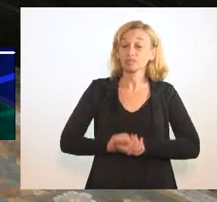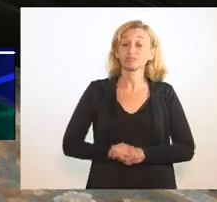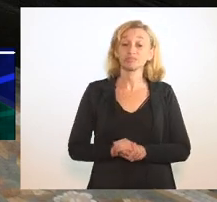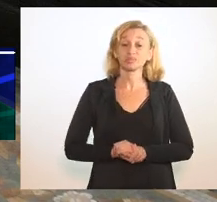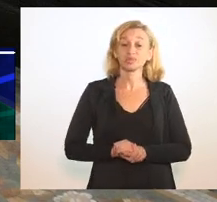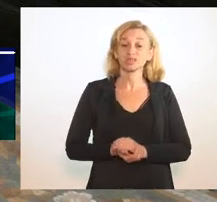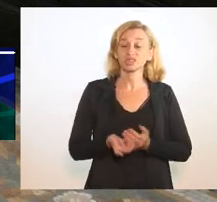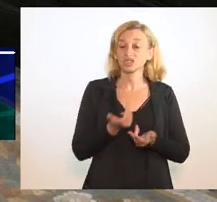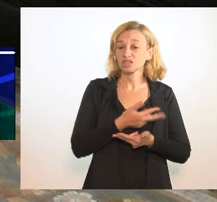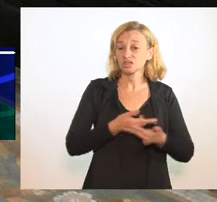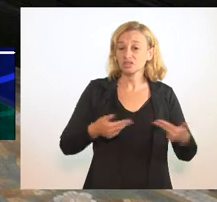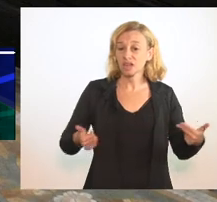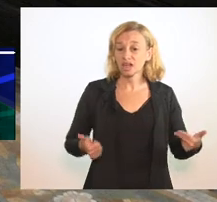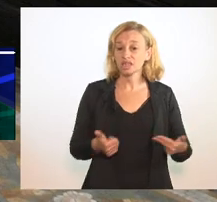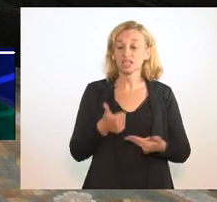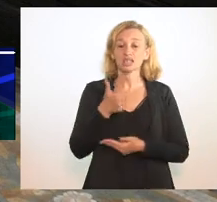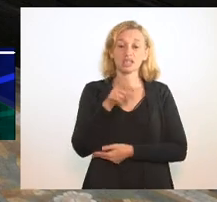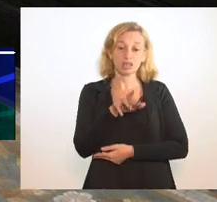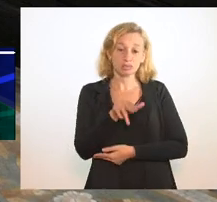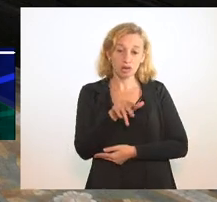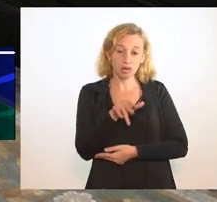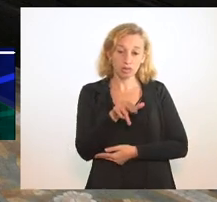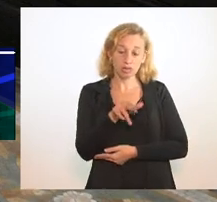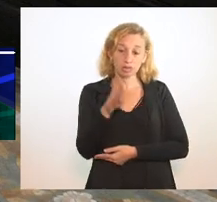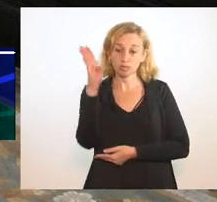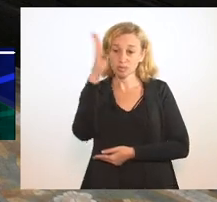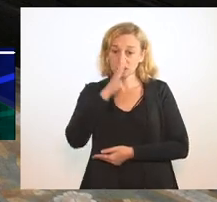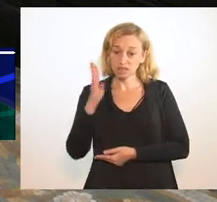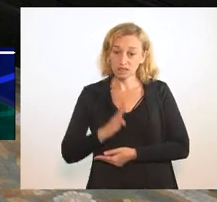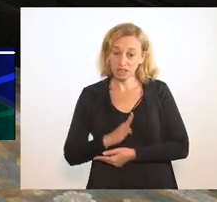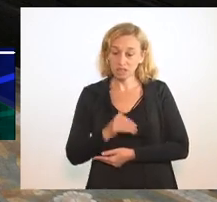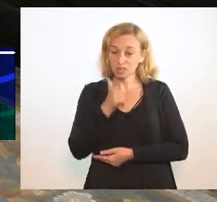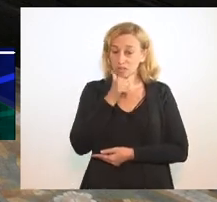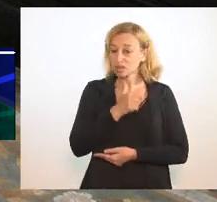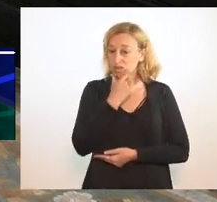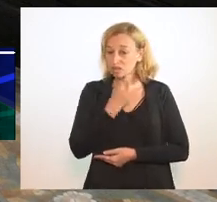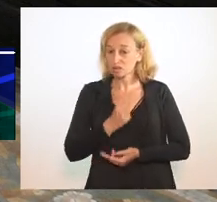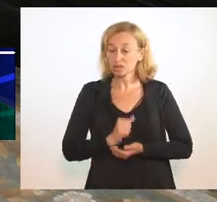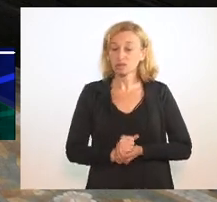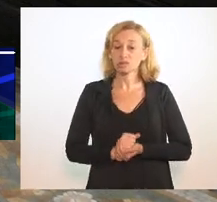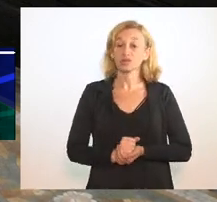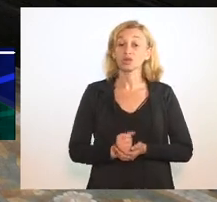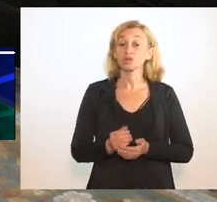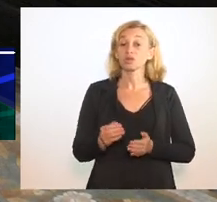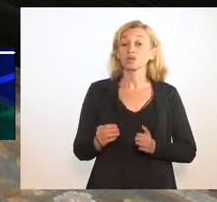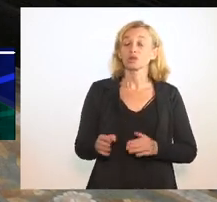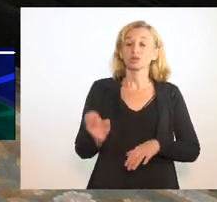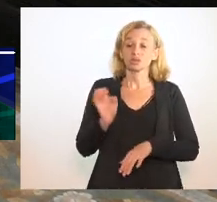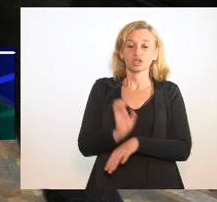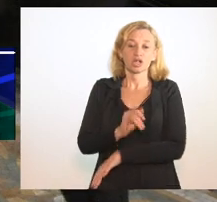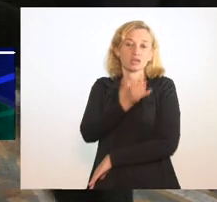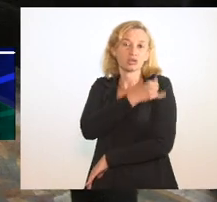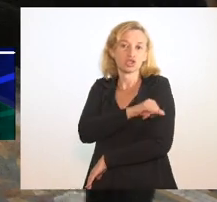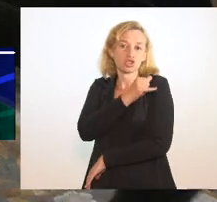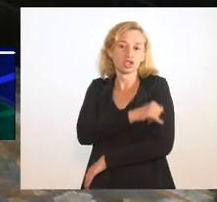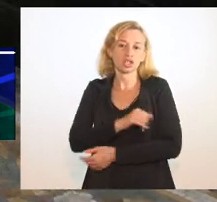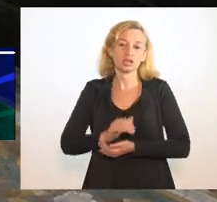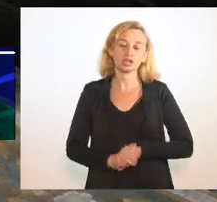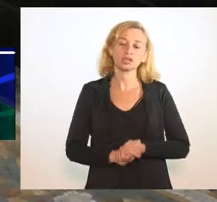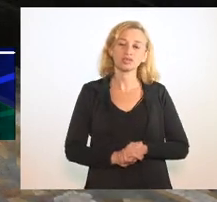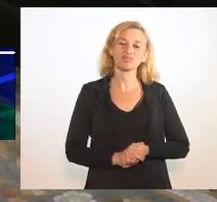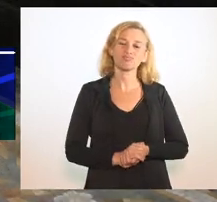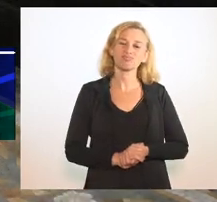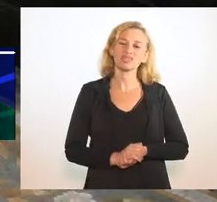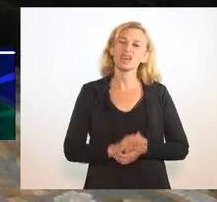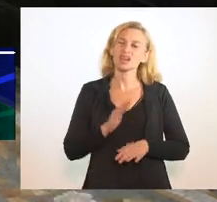de irmãos e irmãs brasileiras. No caso do Estado do Rio de Janeiro, esse traço nos parece